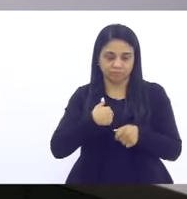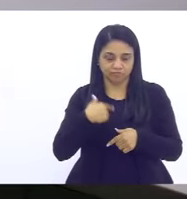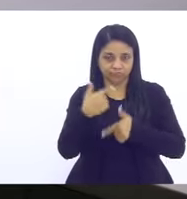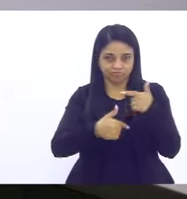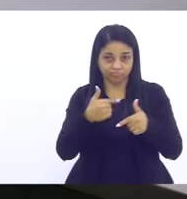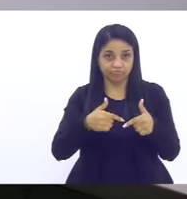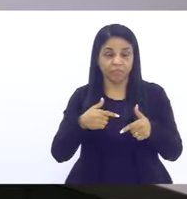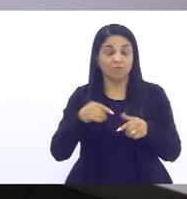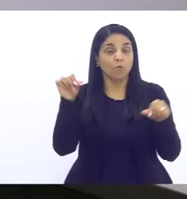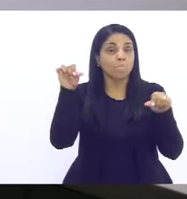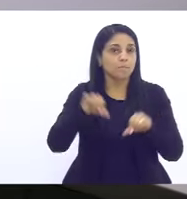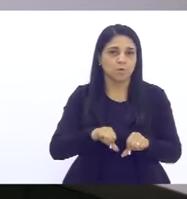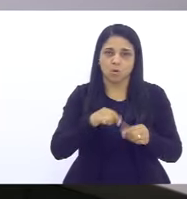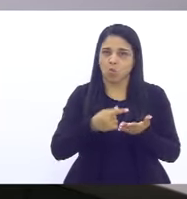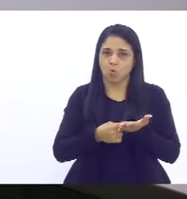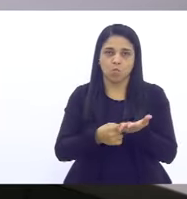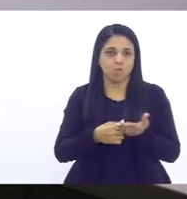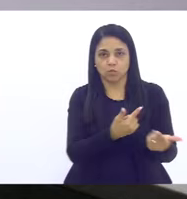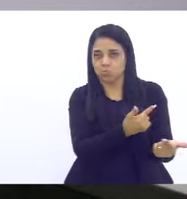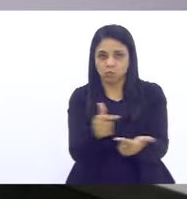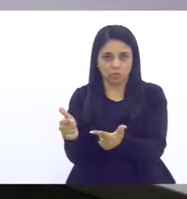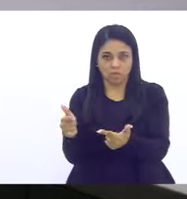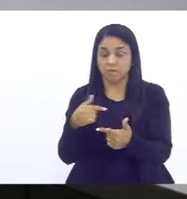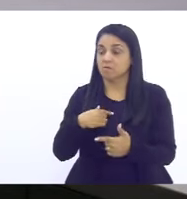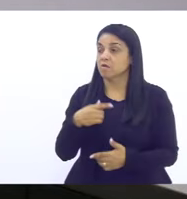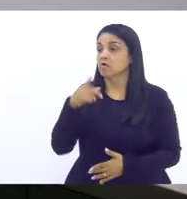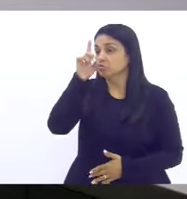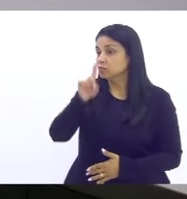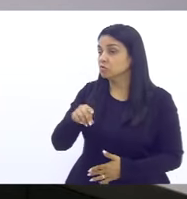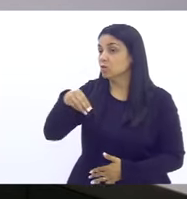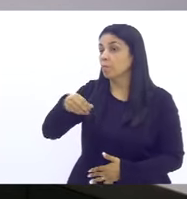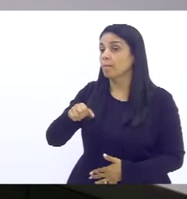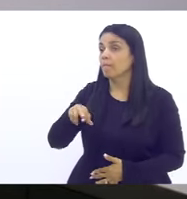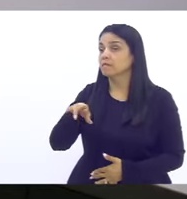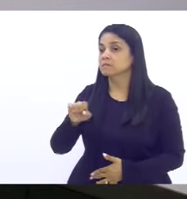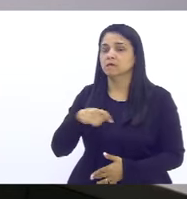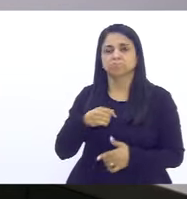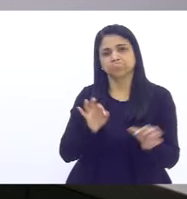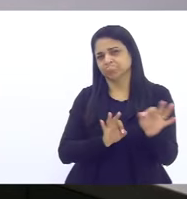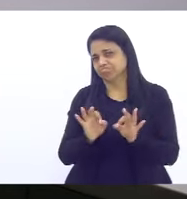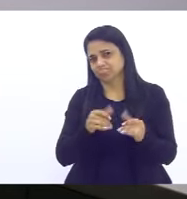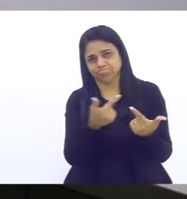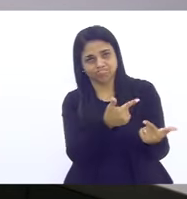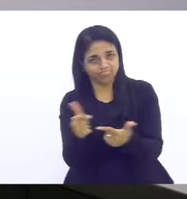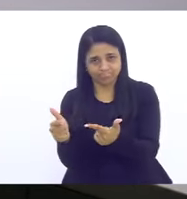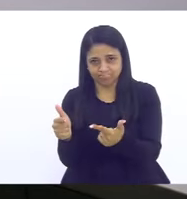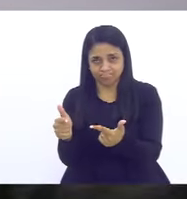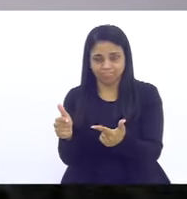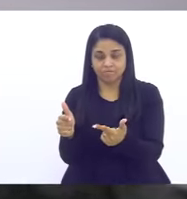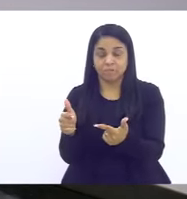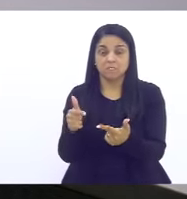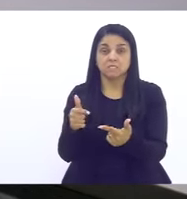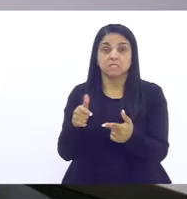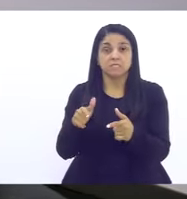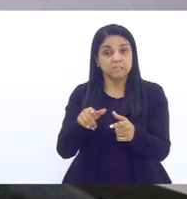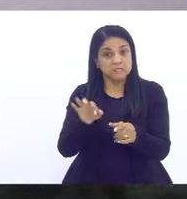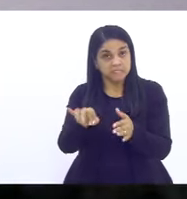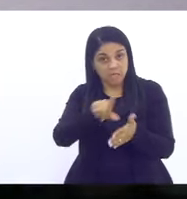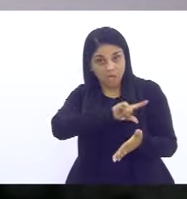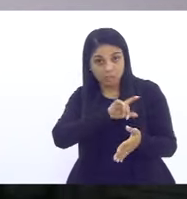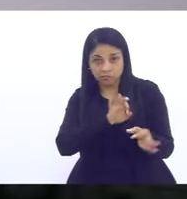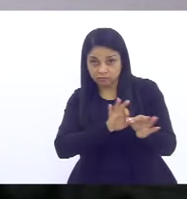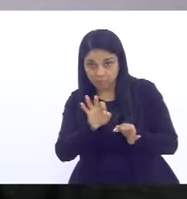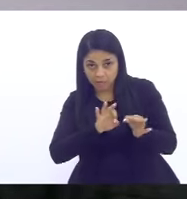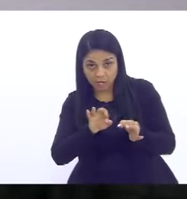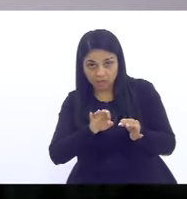Eu respondo ao nosso diretor aqui, Marcelo, que eu não conheço ainda. Não estão preparados. Se estivessem, não tinham repetido o que repetiram